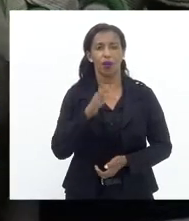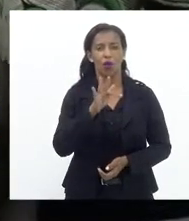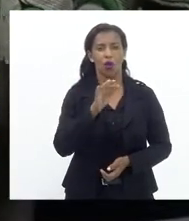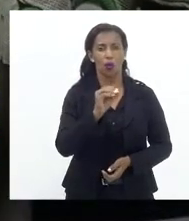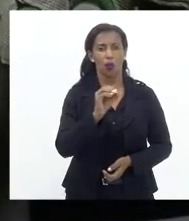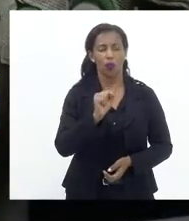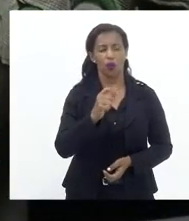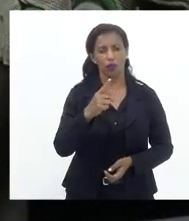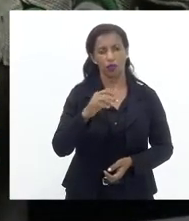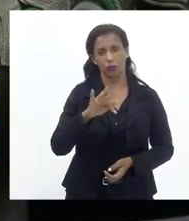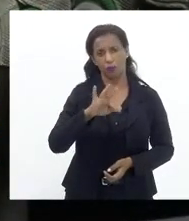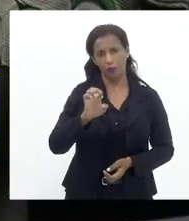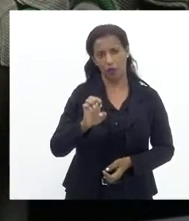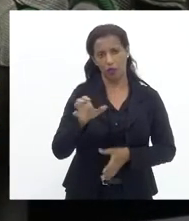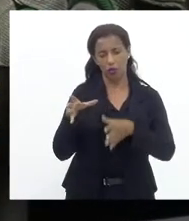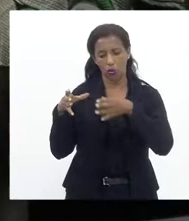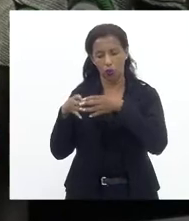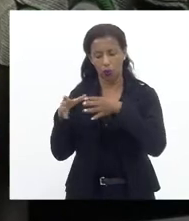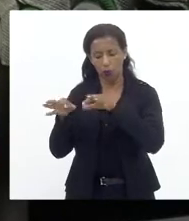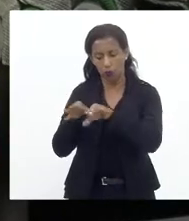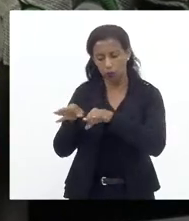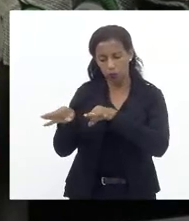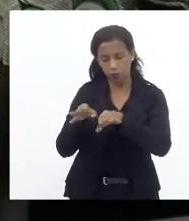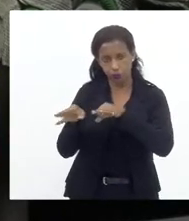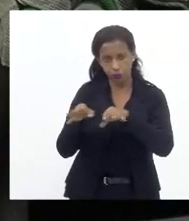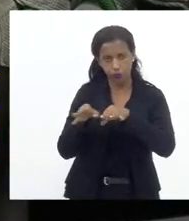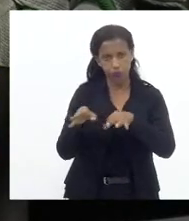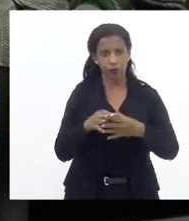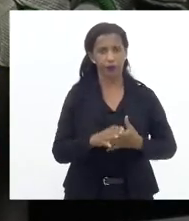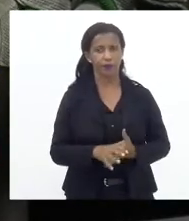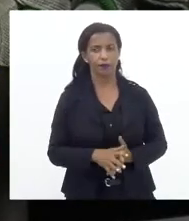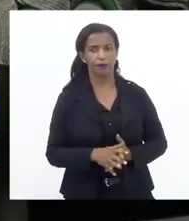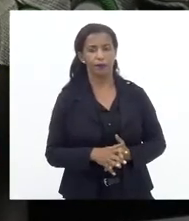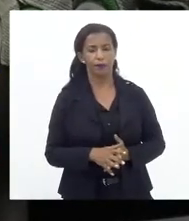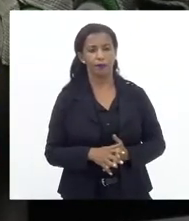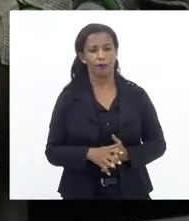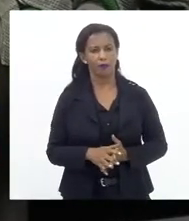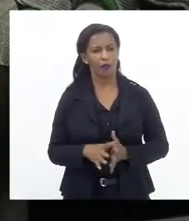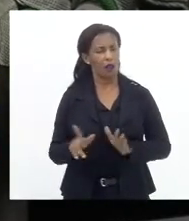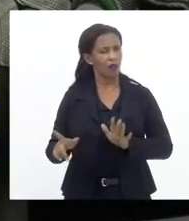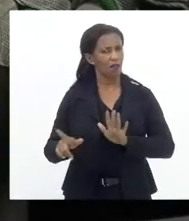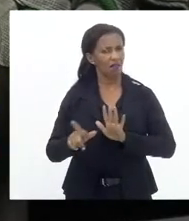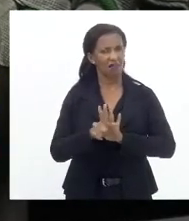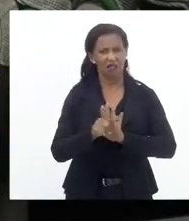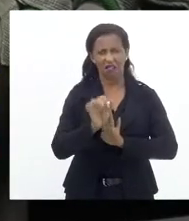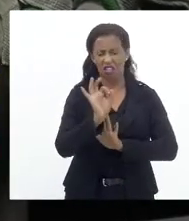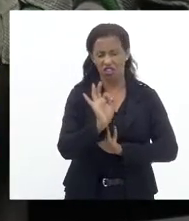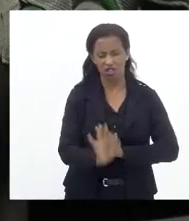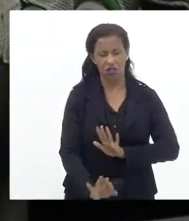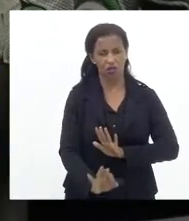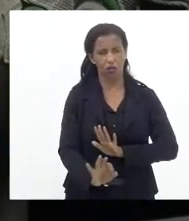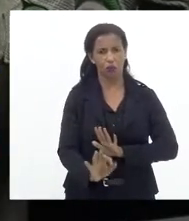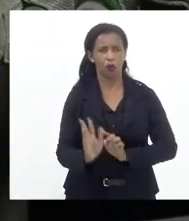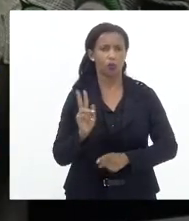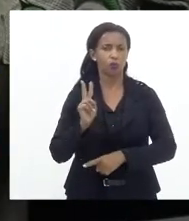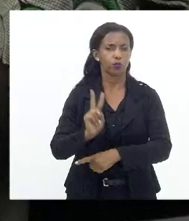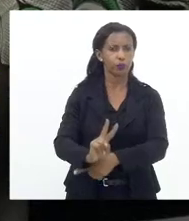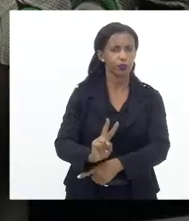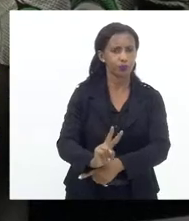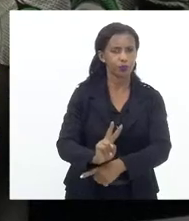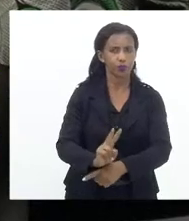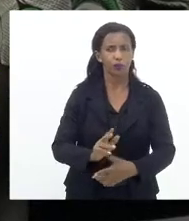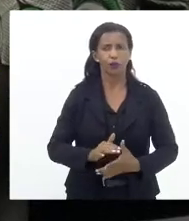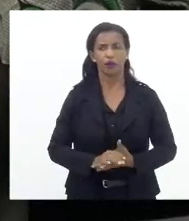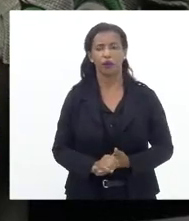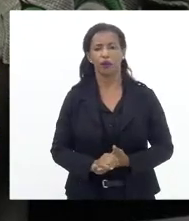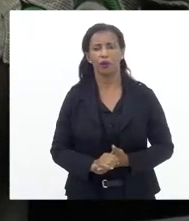peche grupo que se organiza de forma absolutamente legítima que defende a